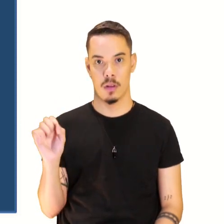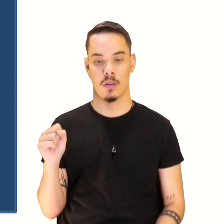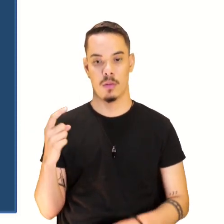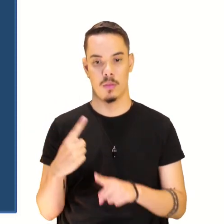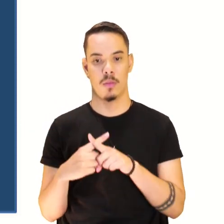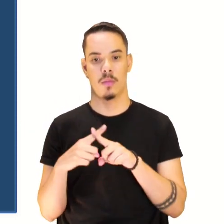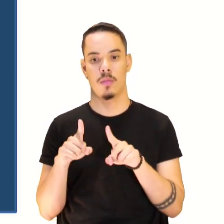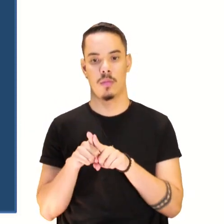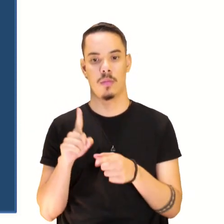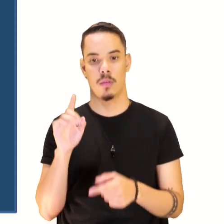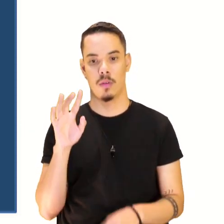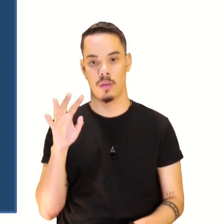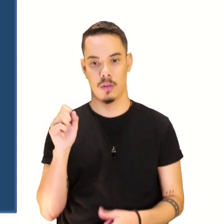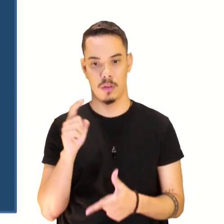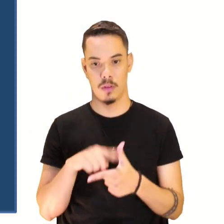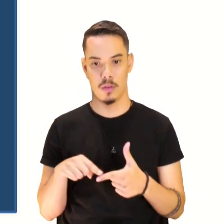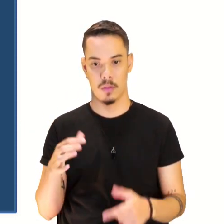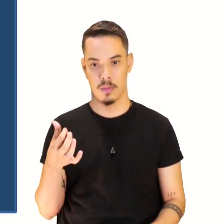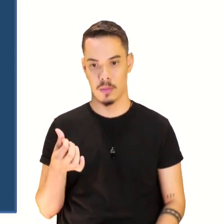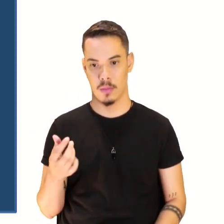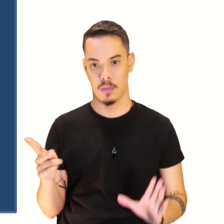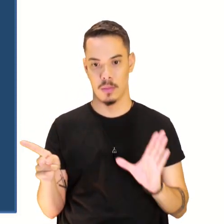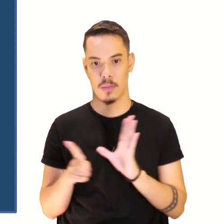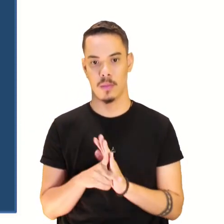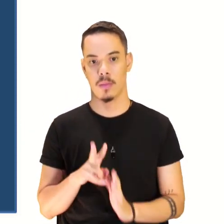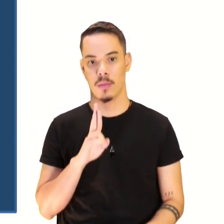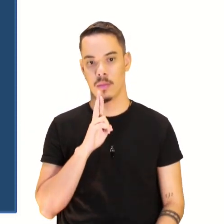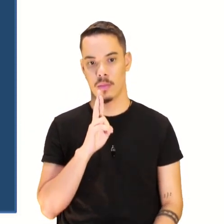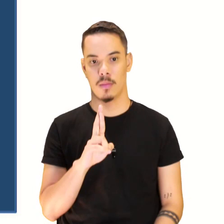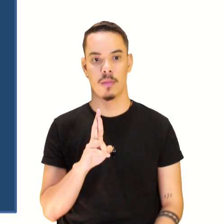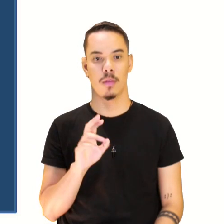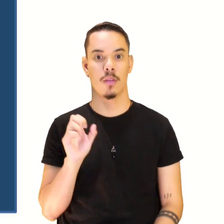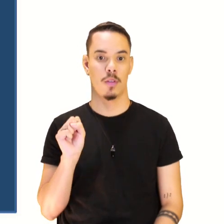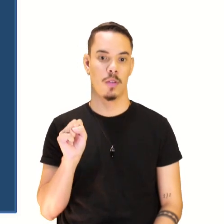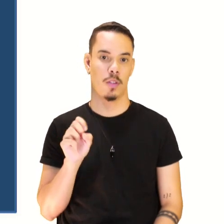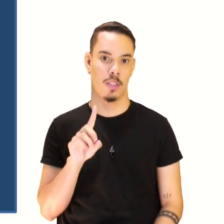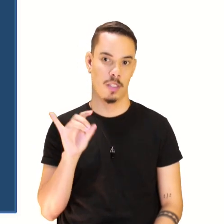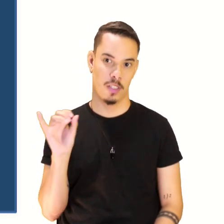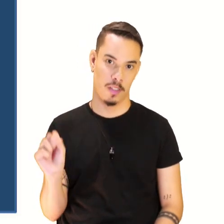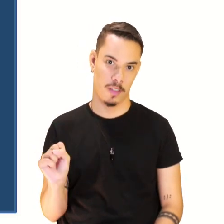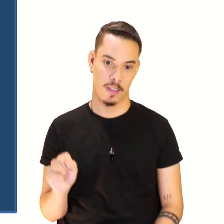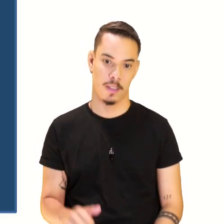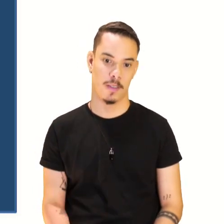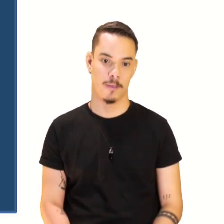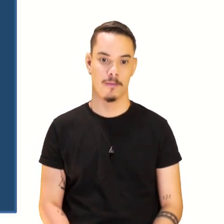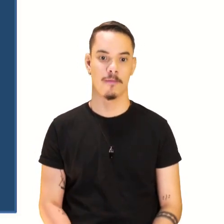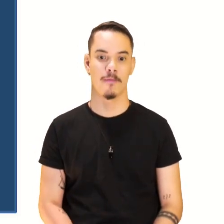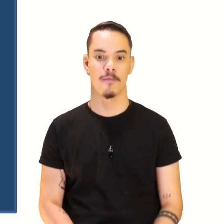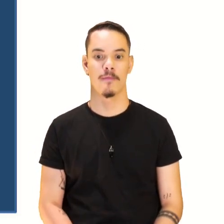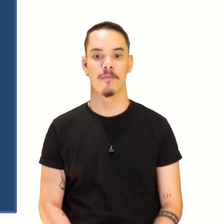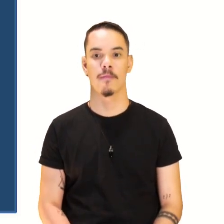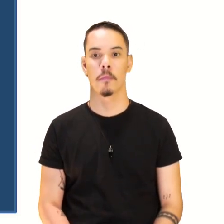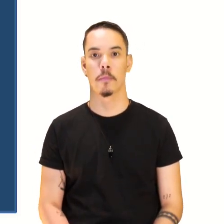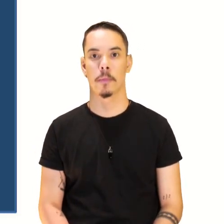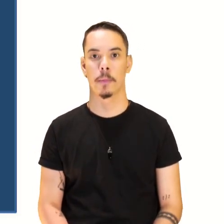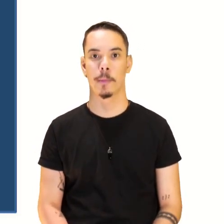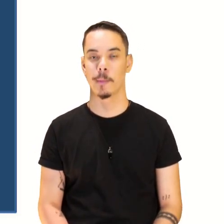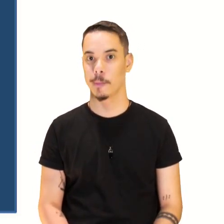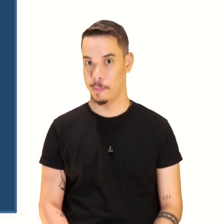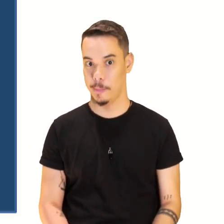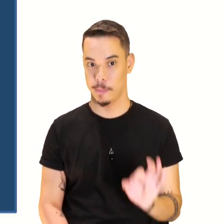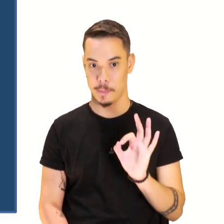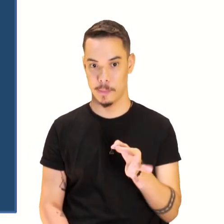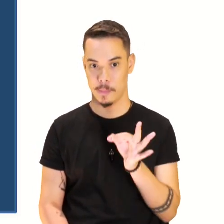48 / 6 vai dar oi oito dias muito bem né então